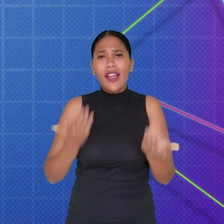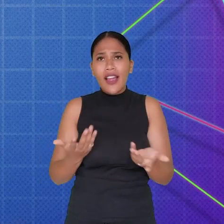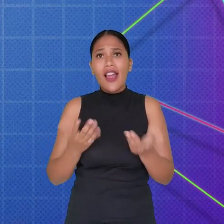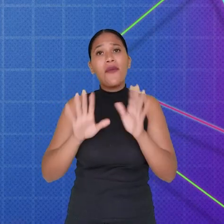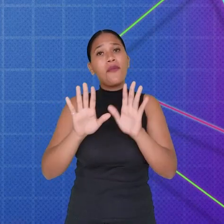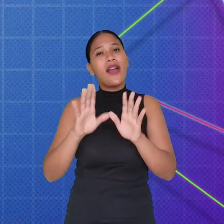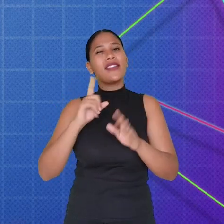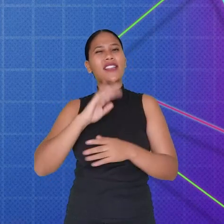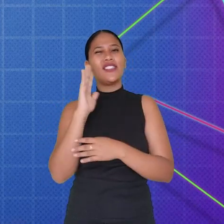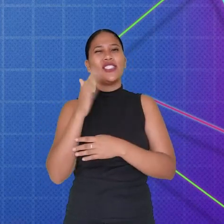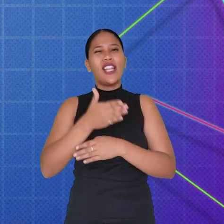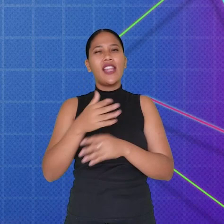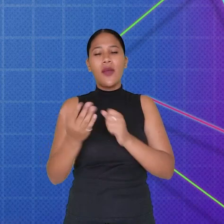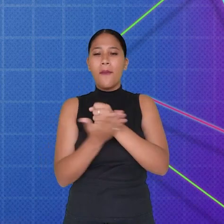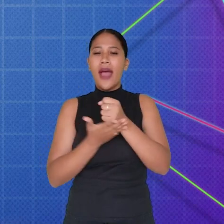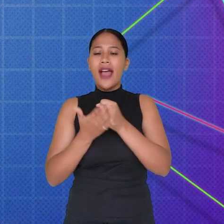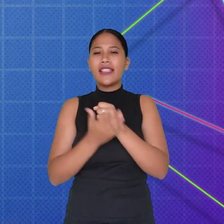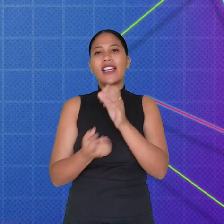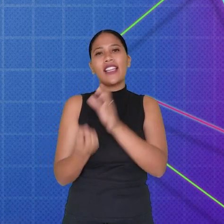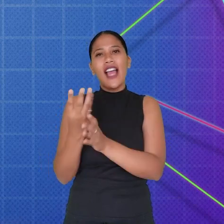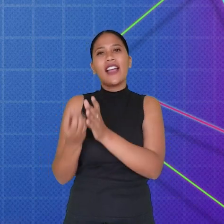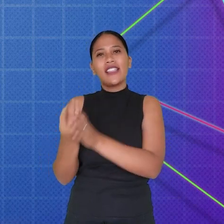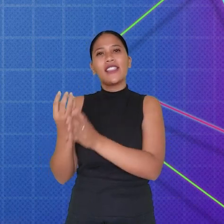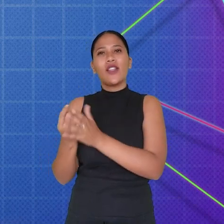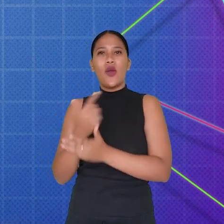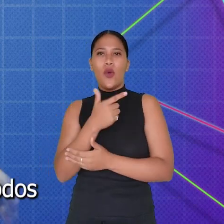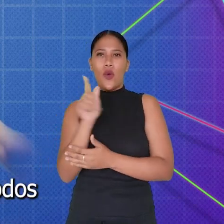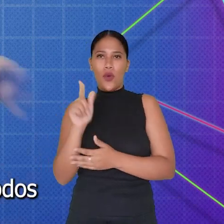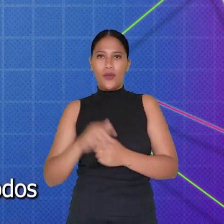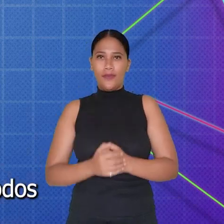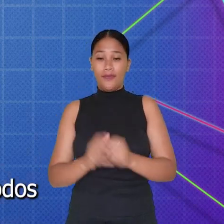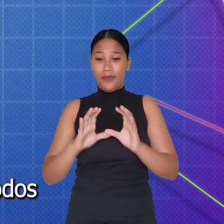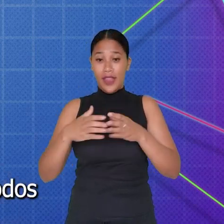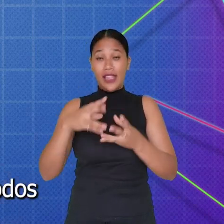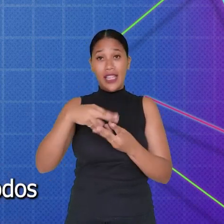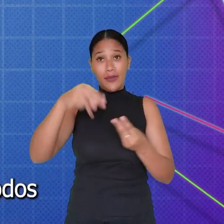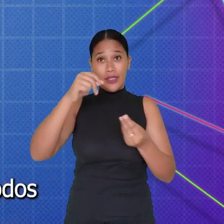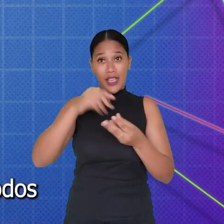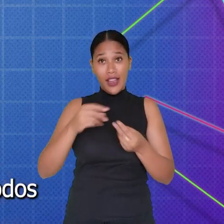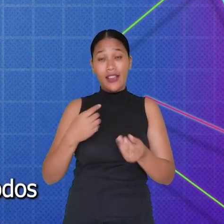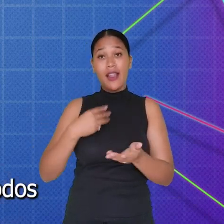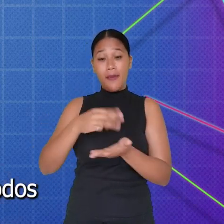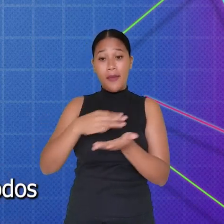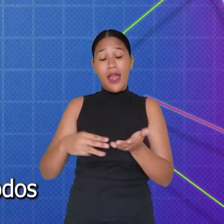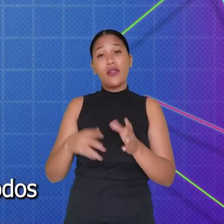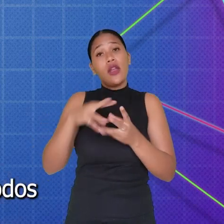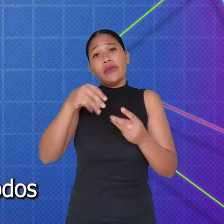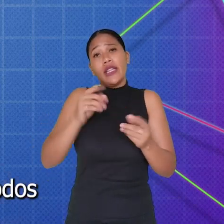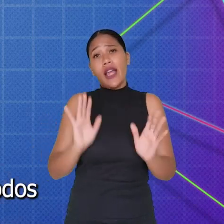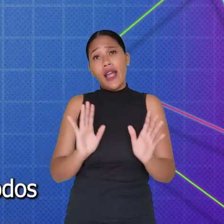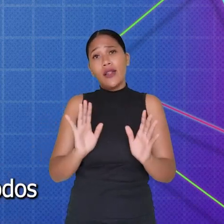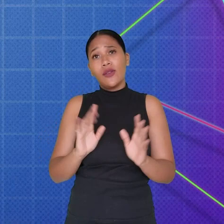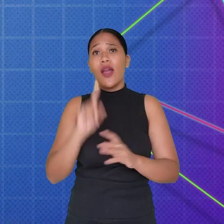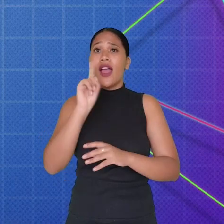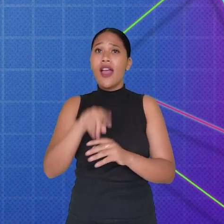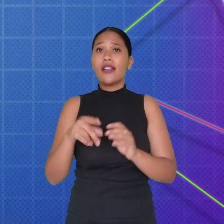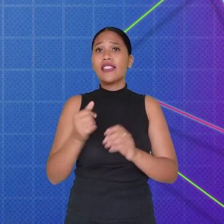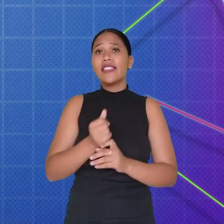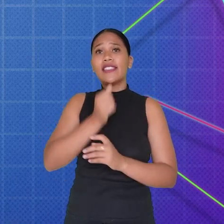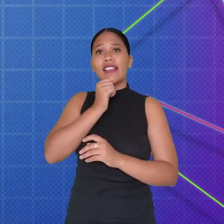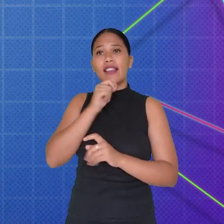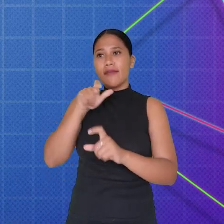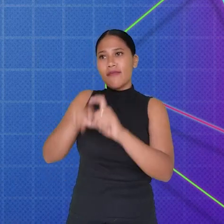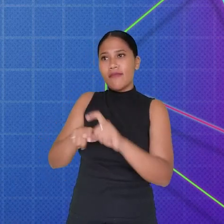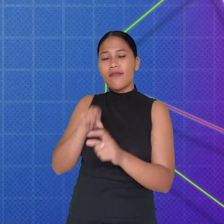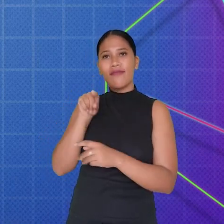diretamente, mas servem como base para a criação de outras classes. Classes abstratas possuem métodos abstratos, que são métodos sem